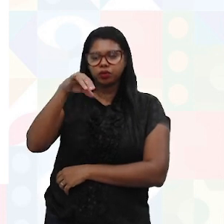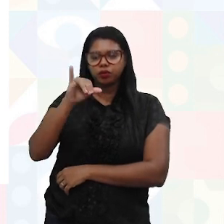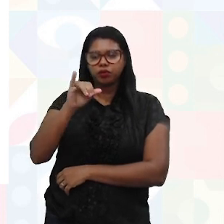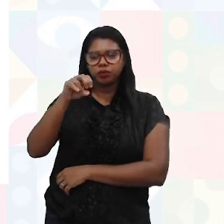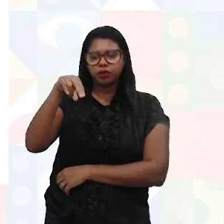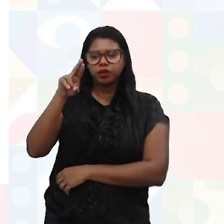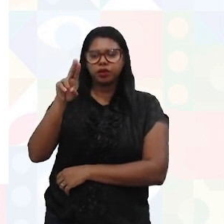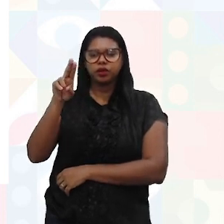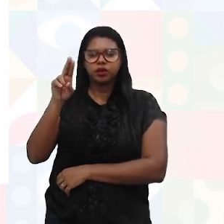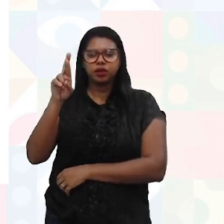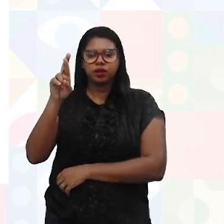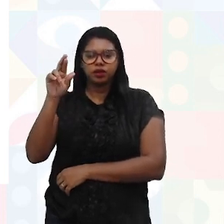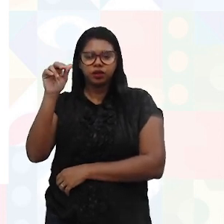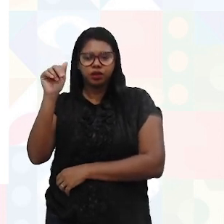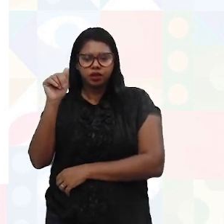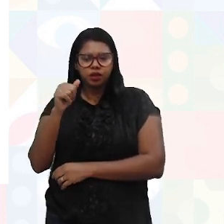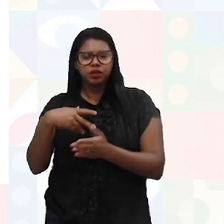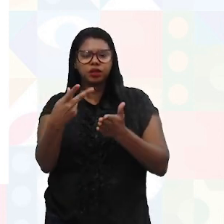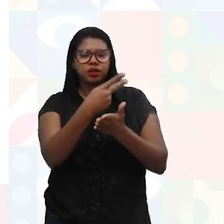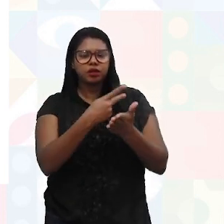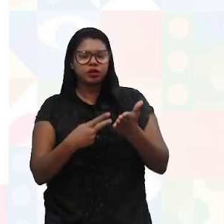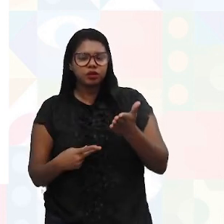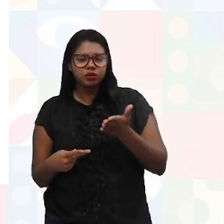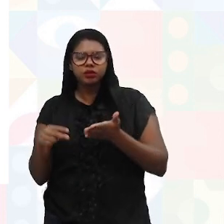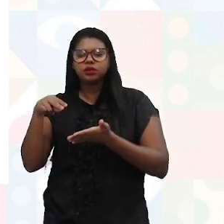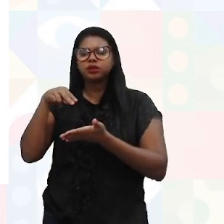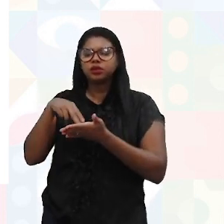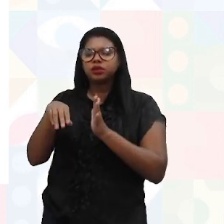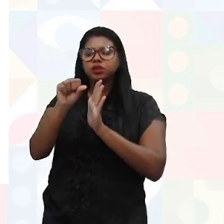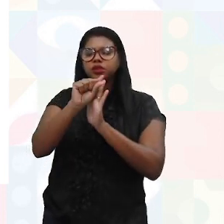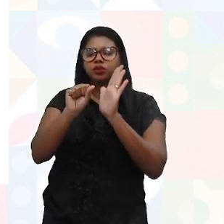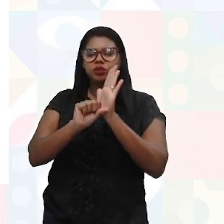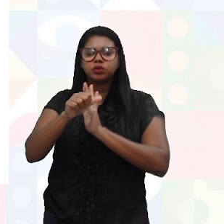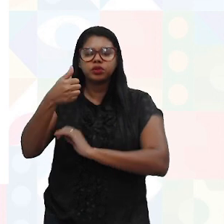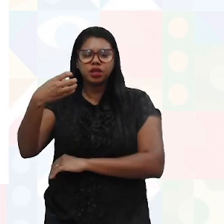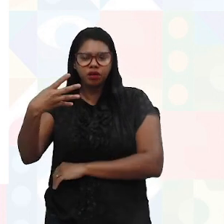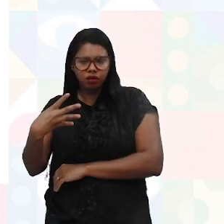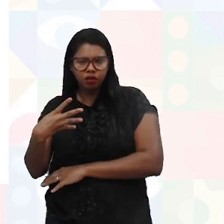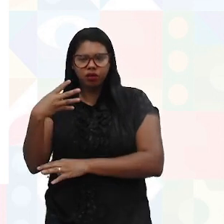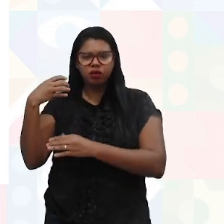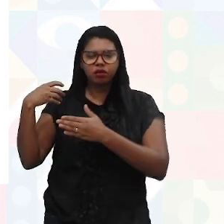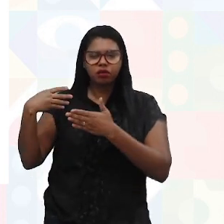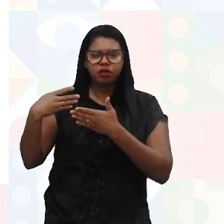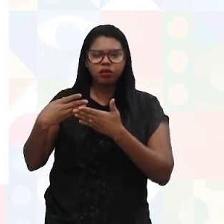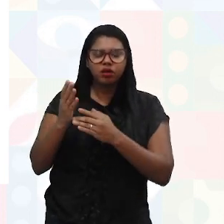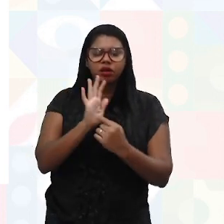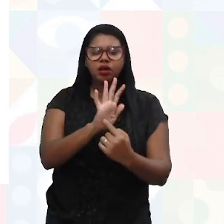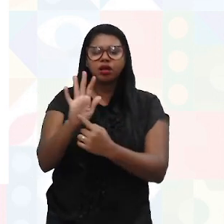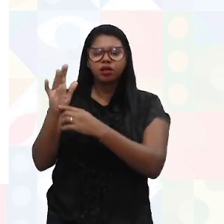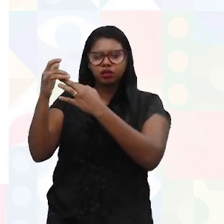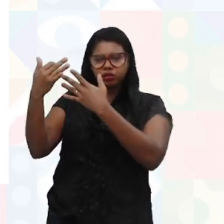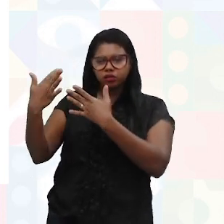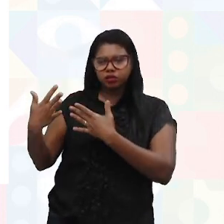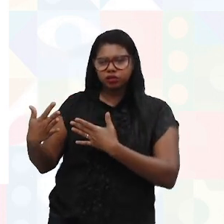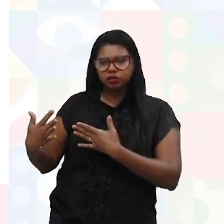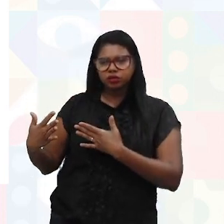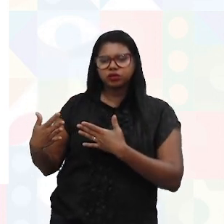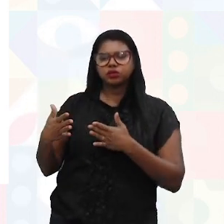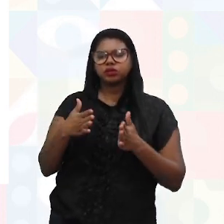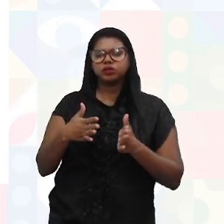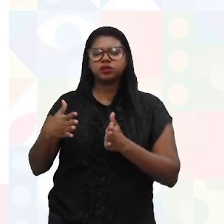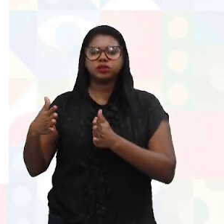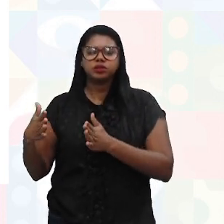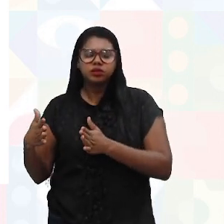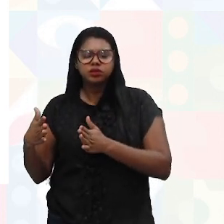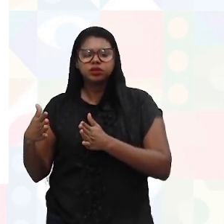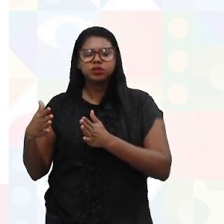colorido, e era muito presente no século XIV, mais ou menos. E aí, quando a gente fala desse período, a gente tem que falar também